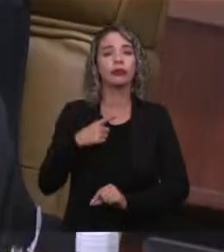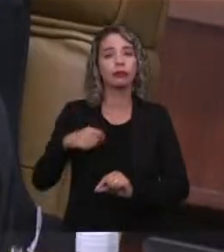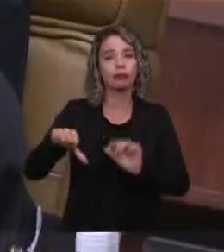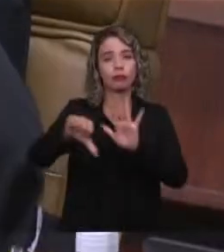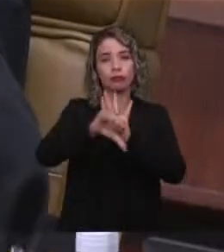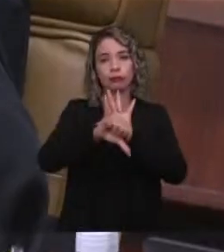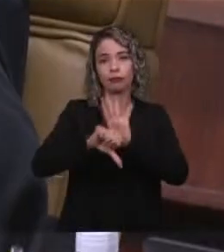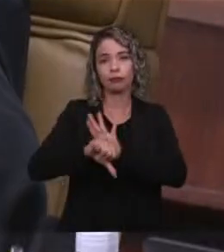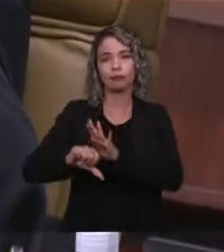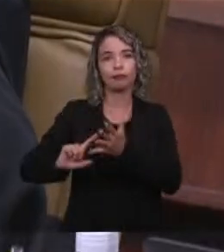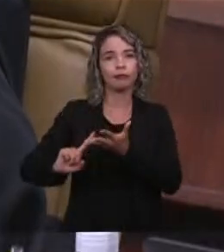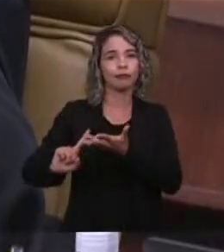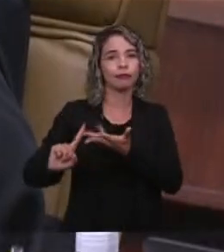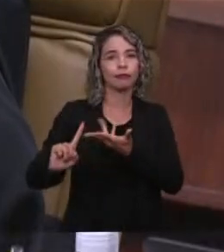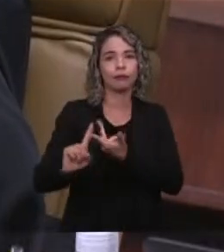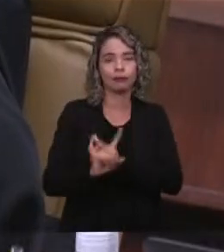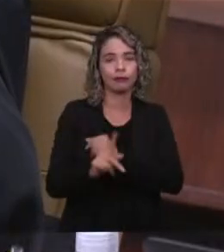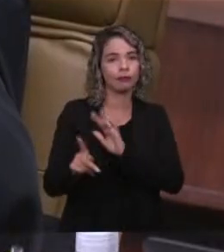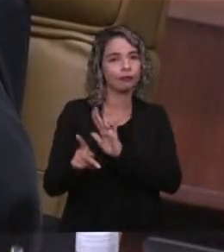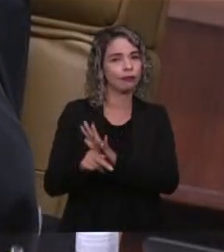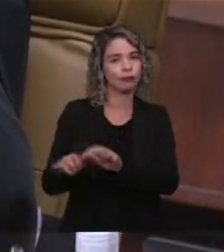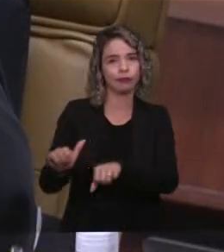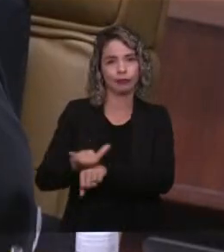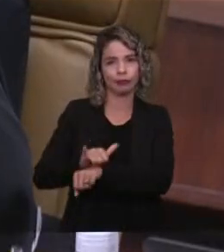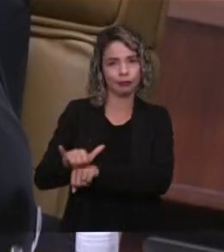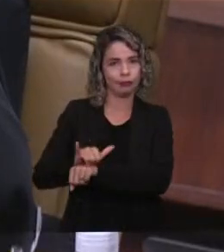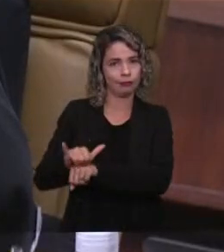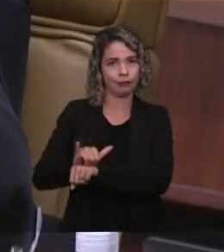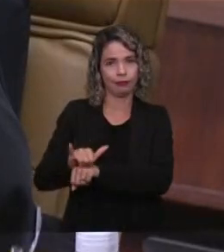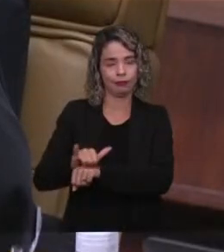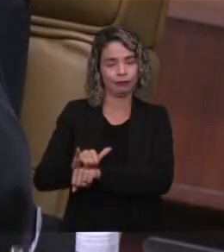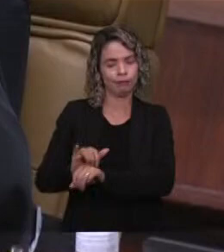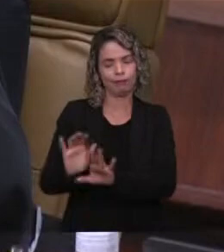crimes múltiplos de lavagem.